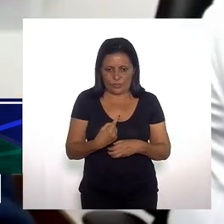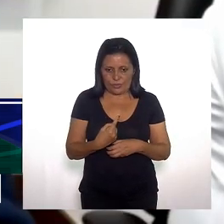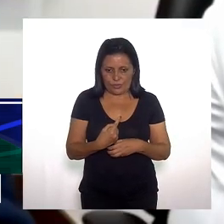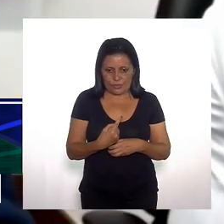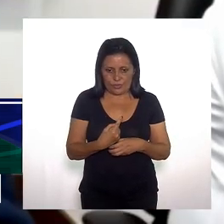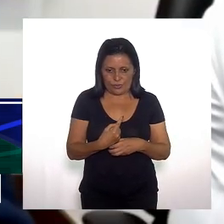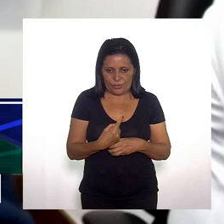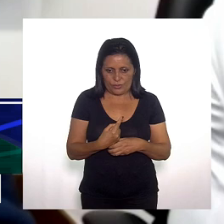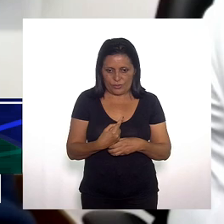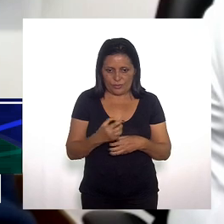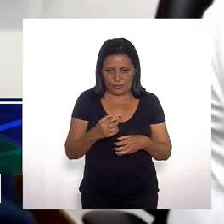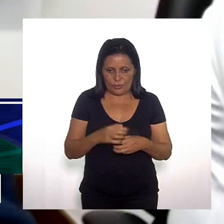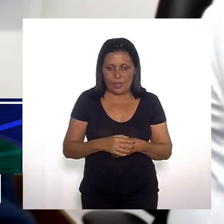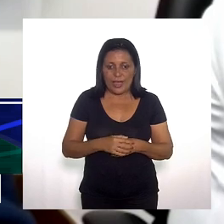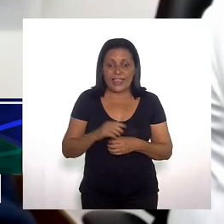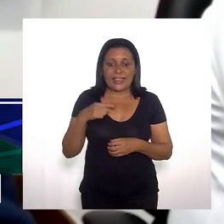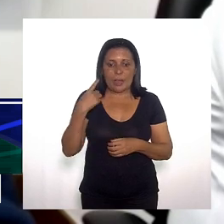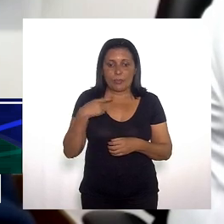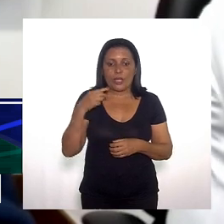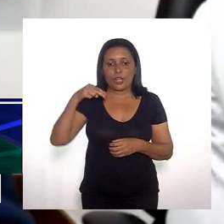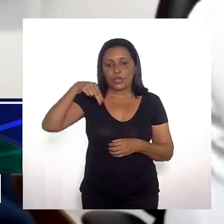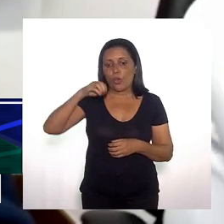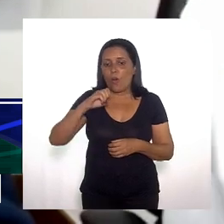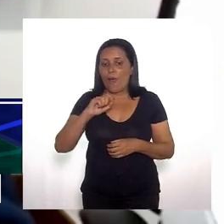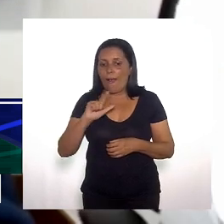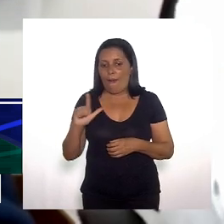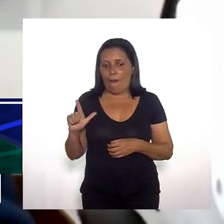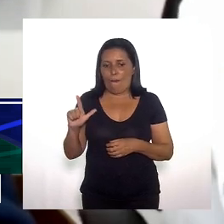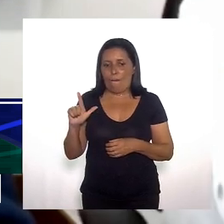no grupo, falar. Deputado Noel de Carvalho.